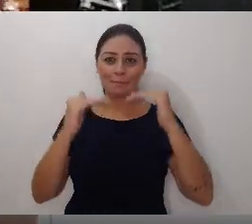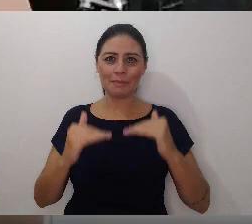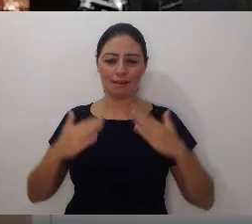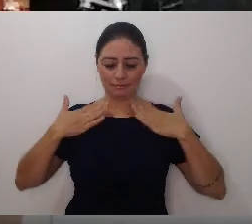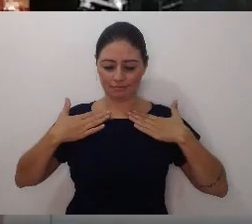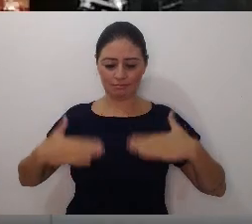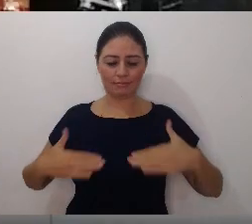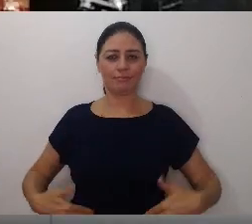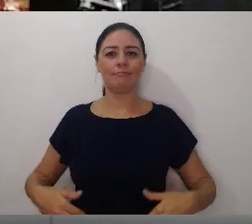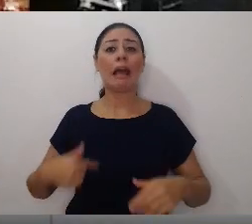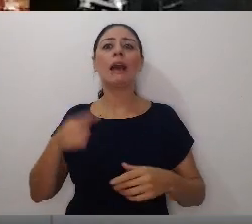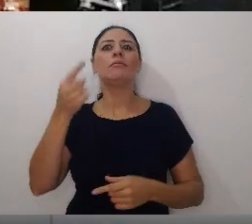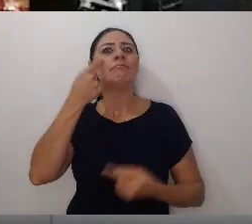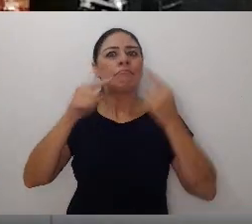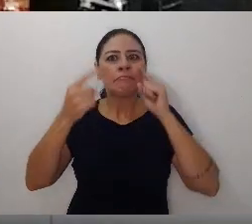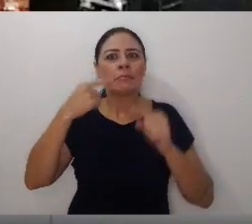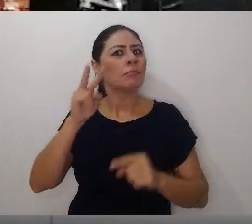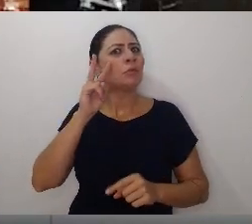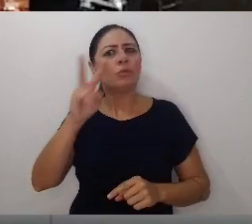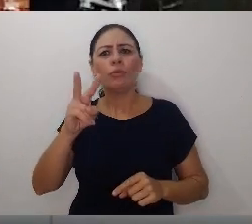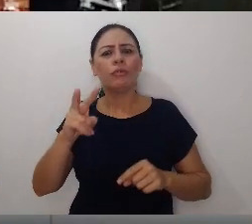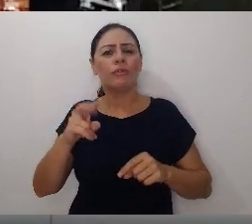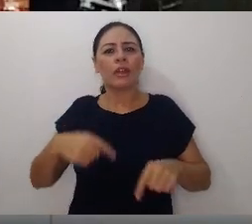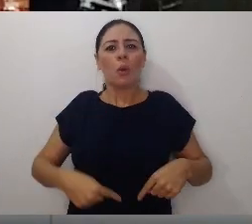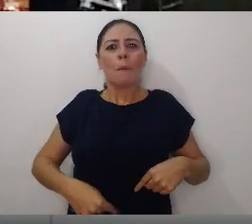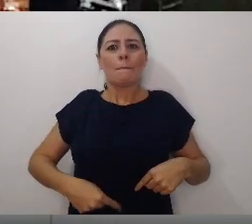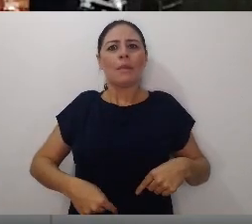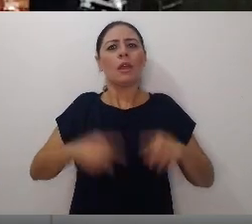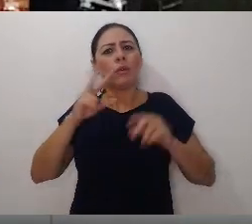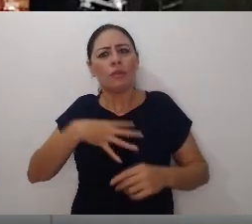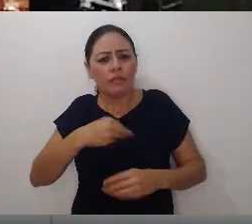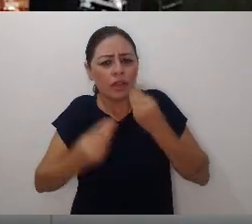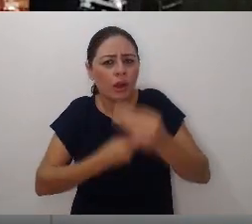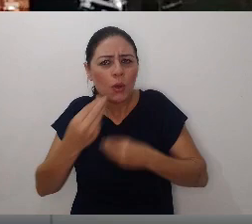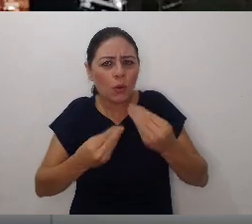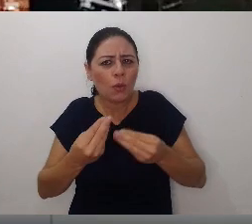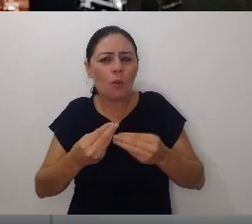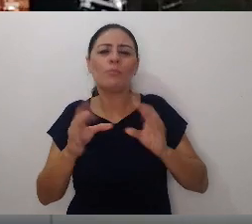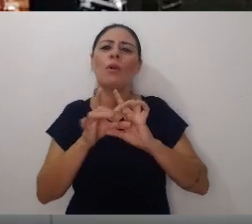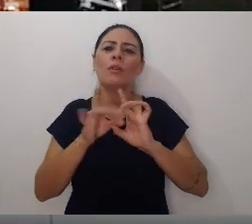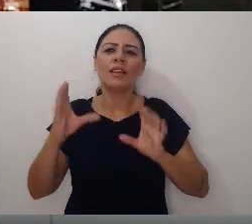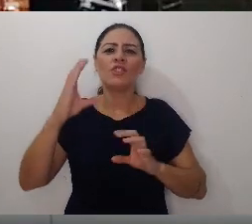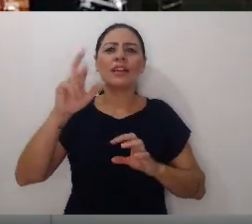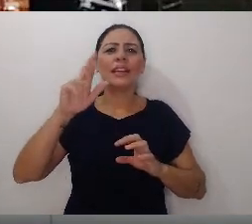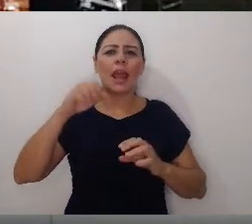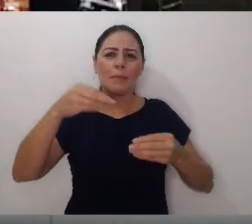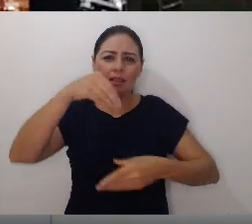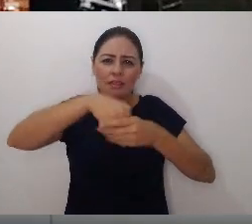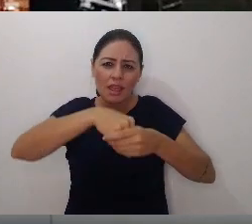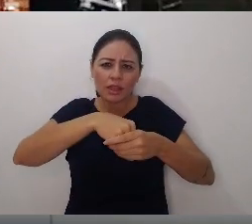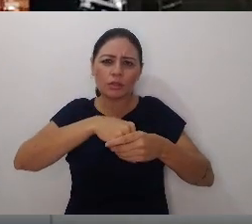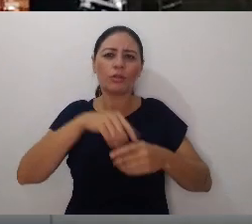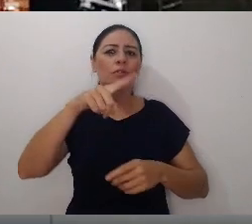todo. Se você for pensando em partes, você vai descobrir. Isso aqui eu não tinha visto que o umbigo do meu filho tá assim.